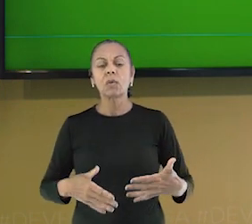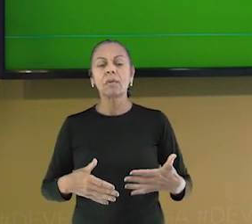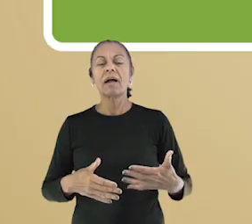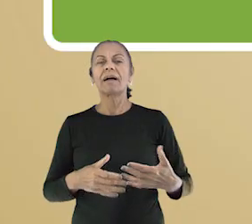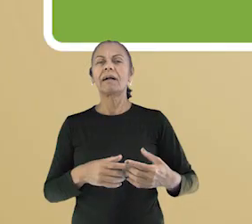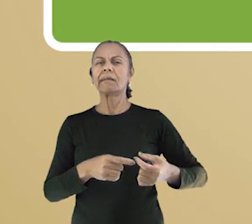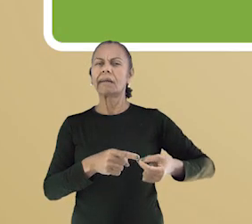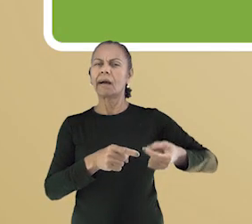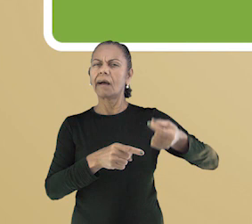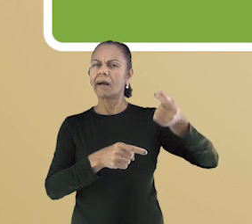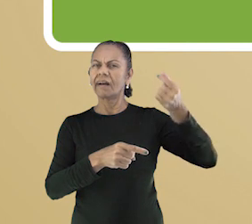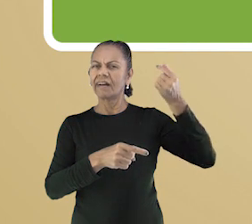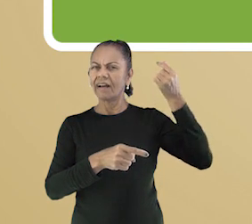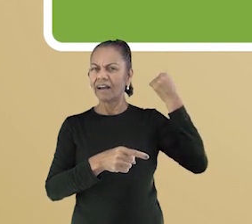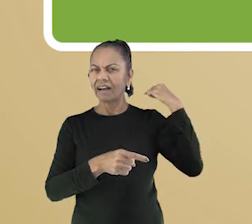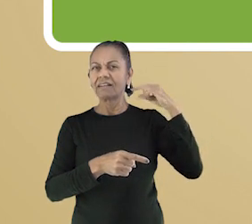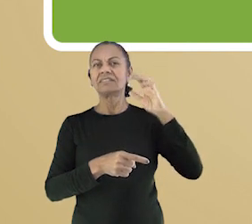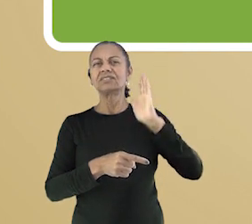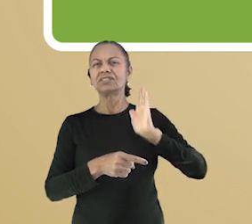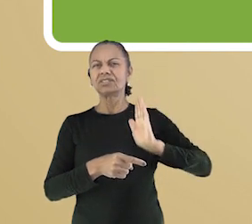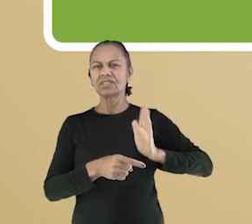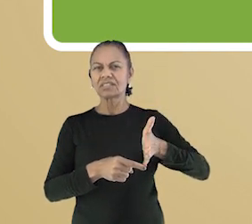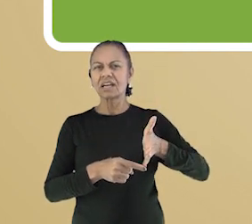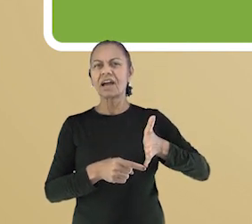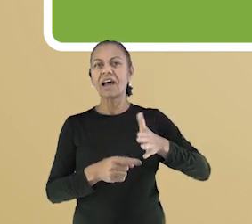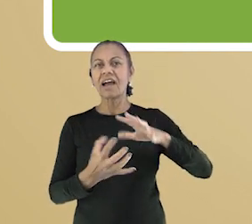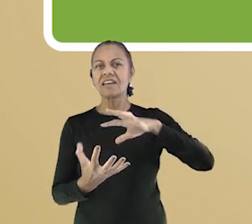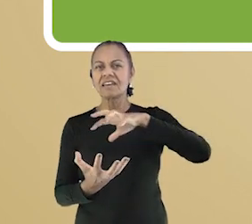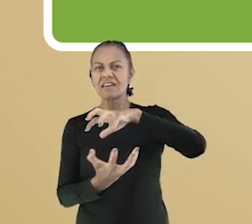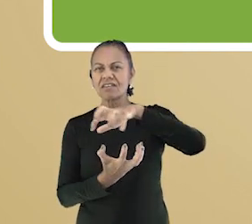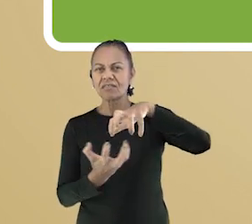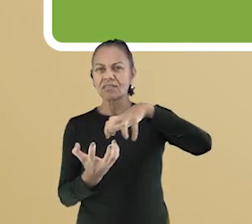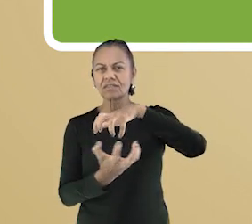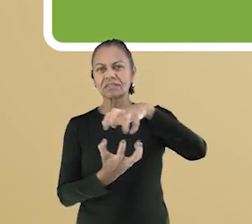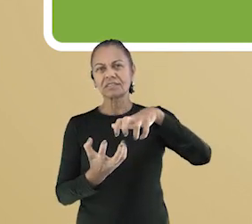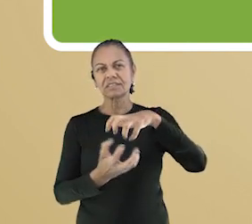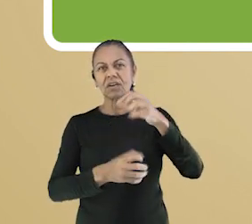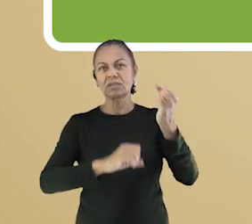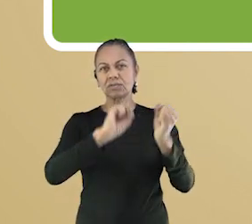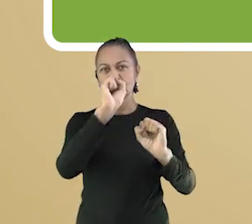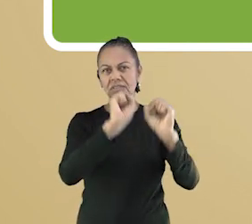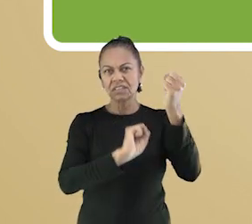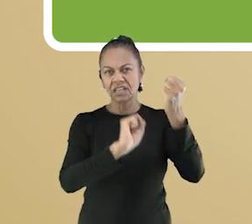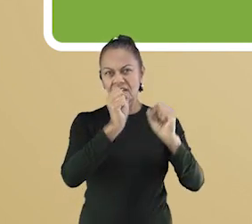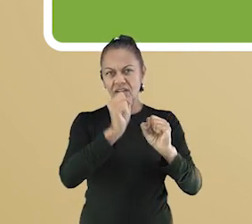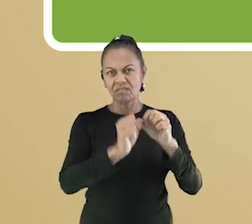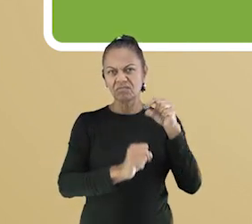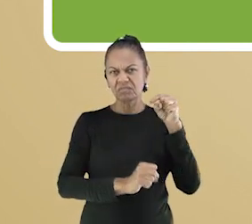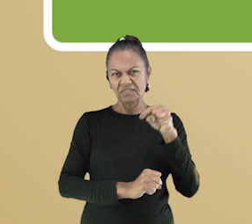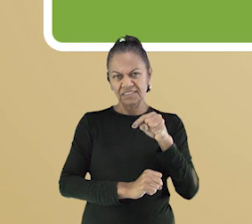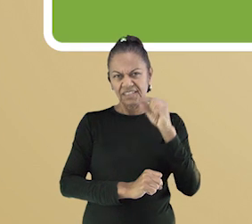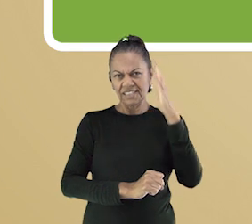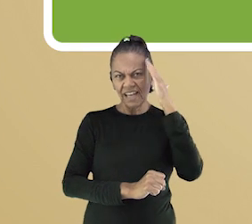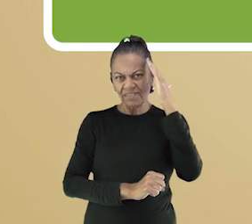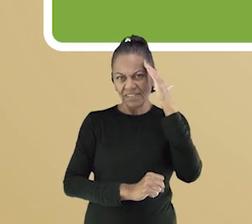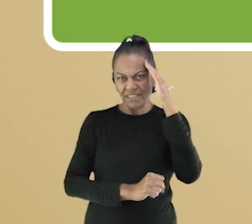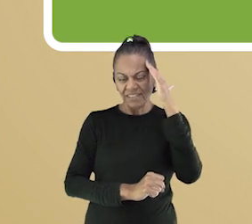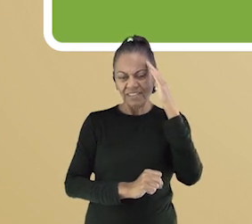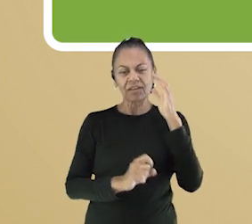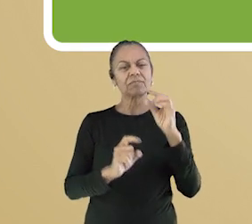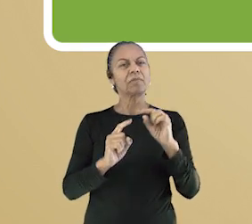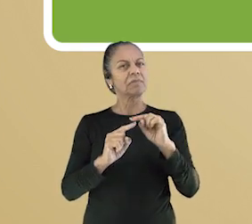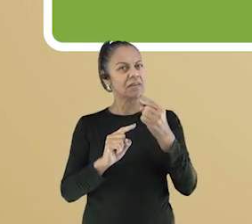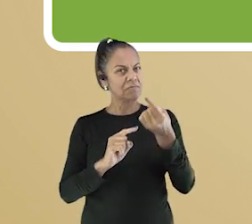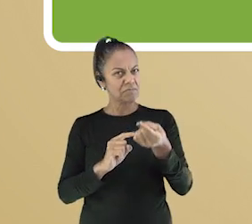Industrial. E você sabe o que foi a Revolução Industrial? Responda em seu caderno e veremos se acertou. Darei um tempinho para que